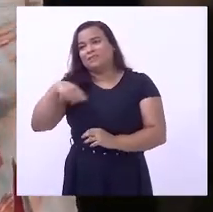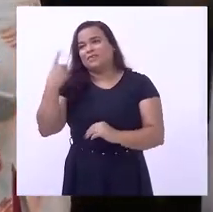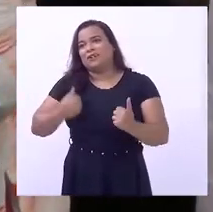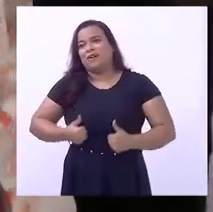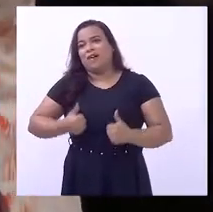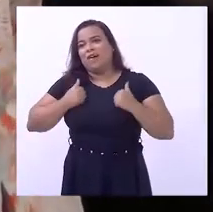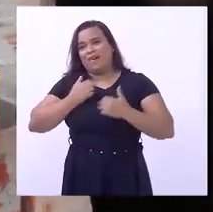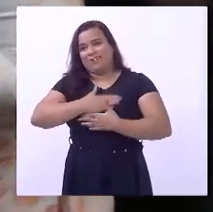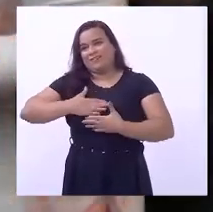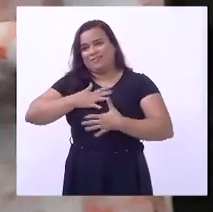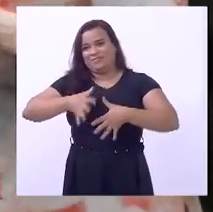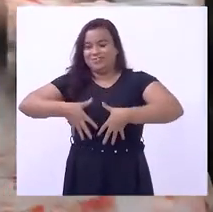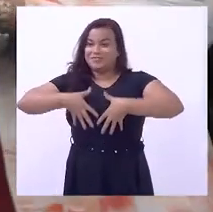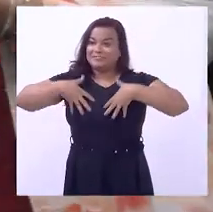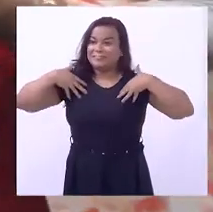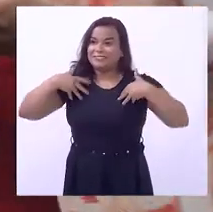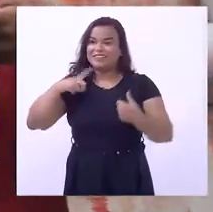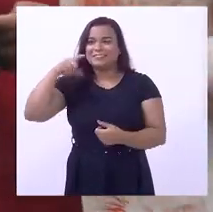Parlamento Fluminense.